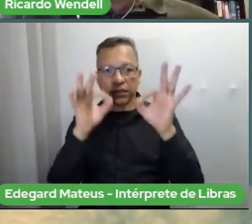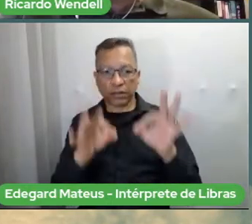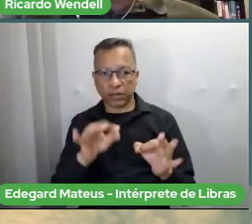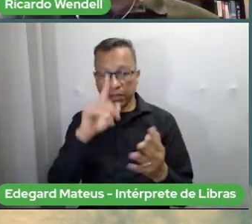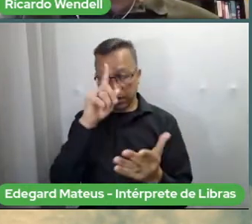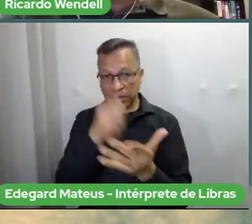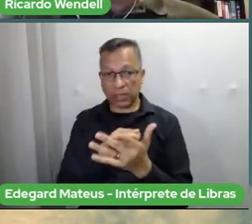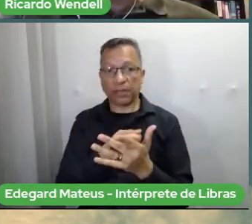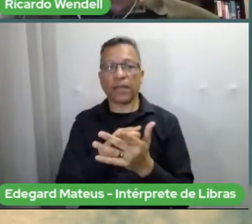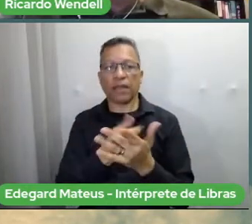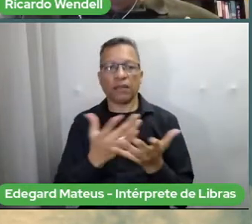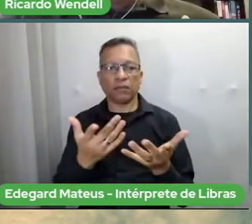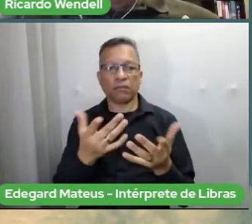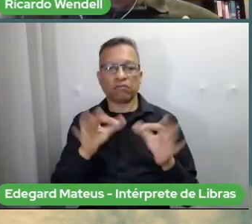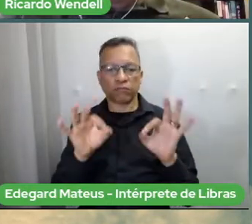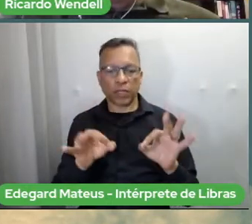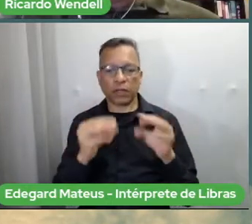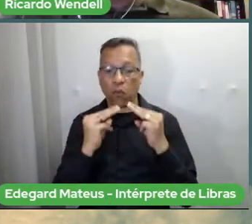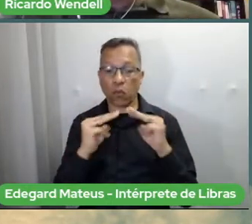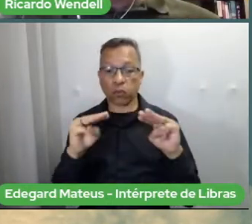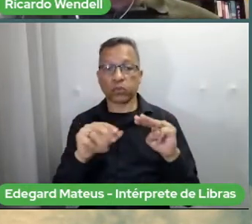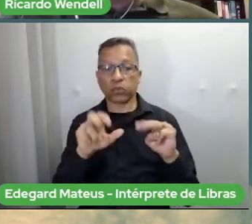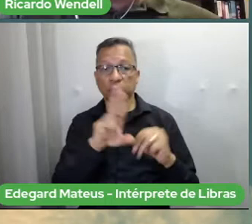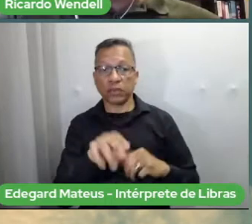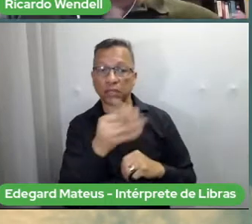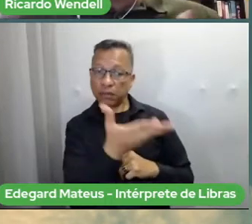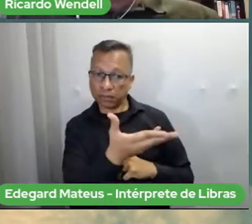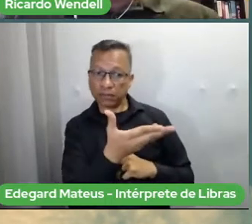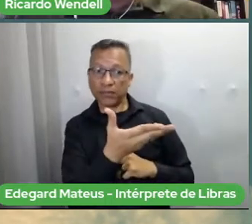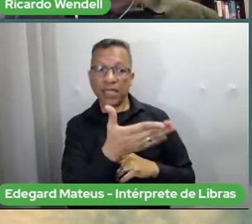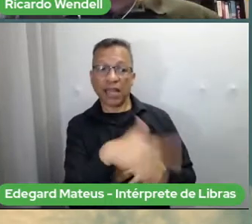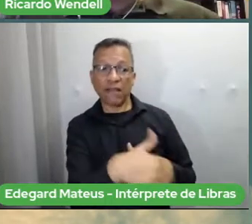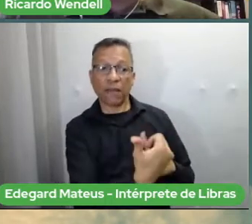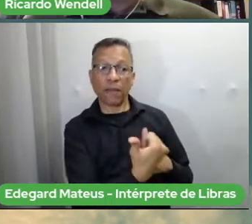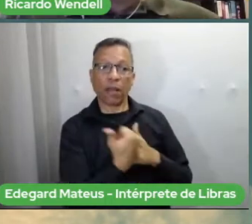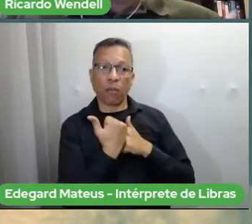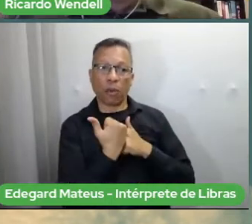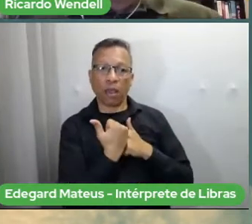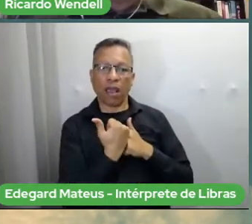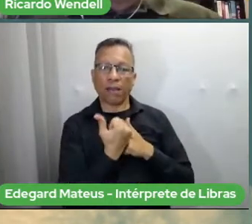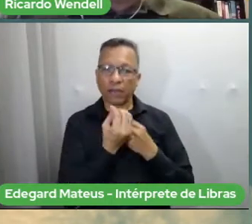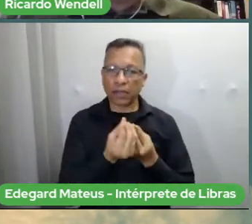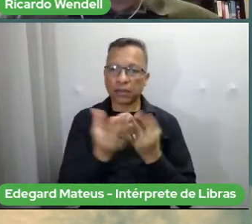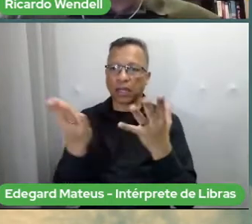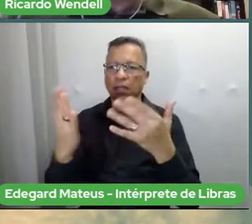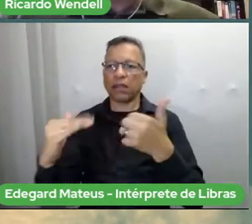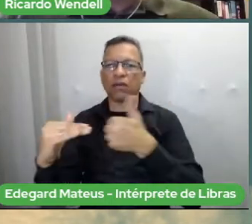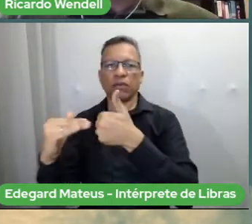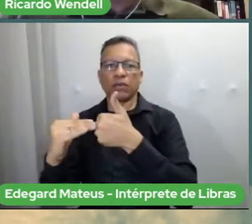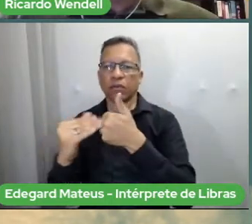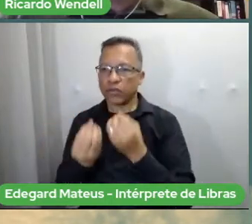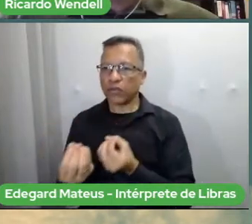decisões de negócio relacionadas a marketing, e eu vou conseguir ter apoio para produzir esses dados que vão ser utilizados por outras áreas.